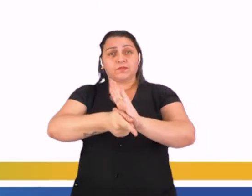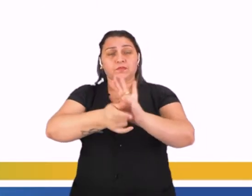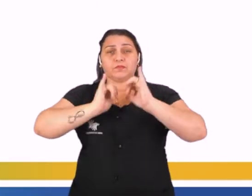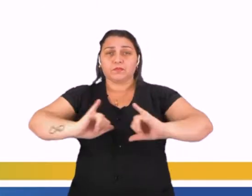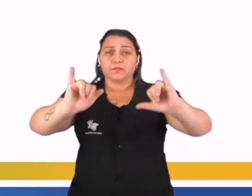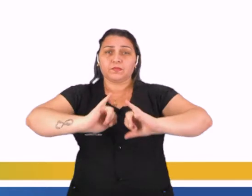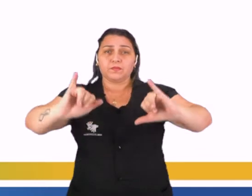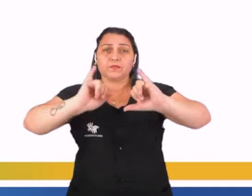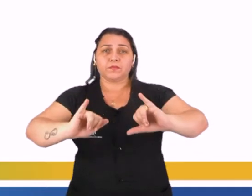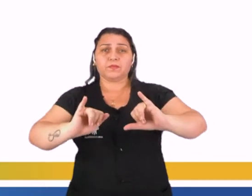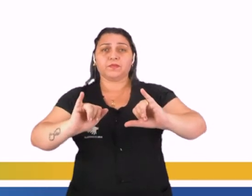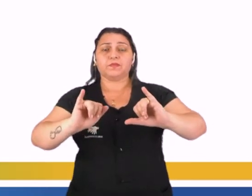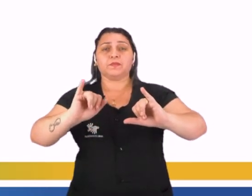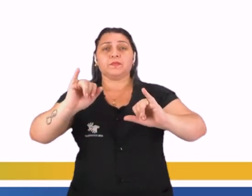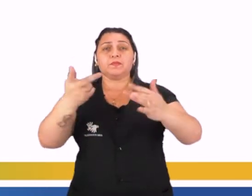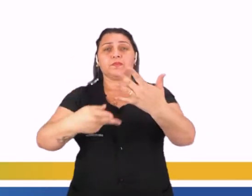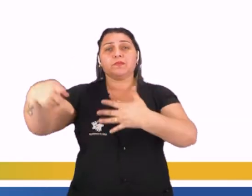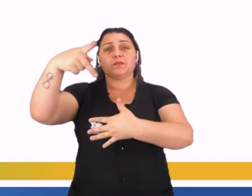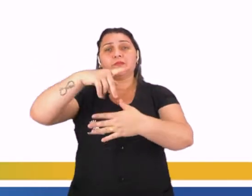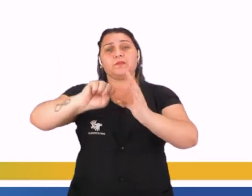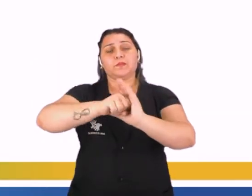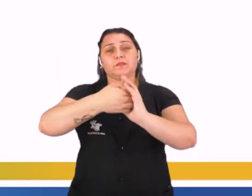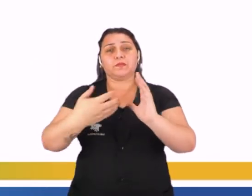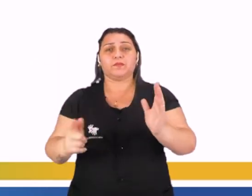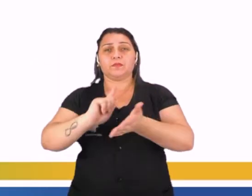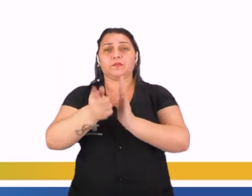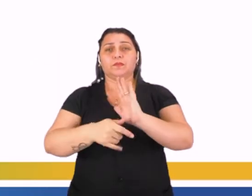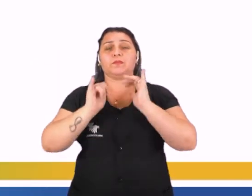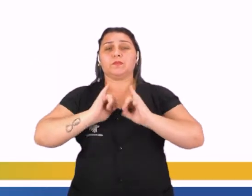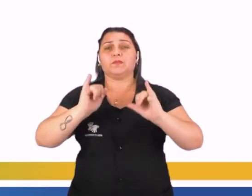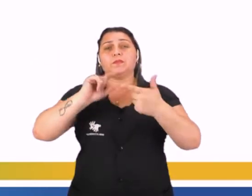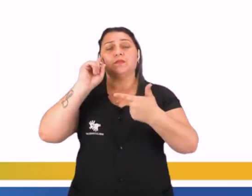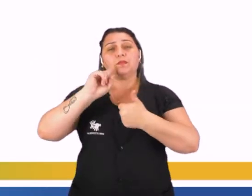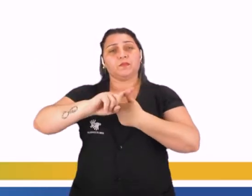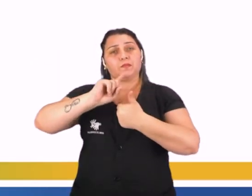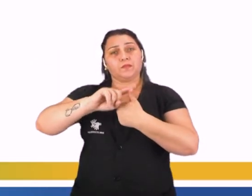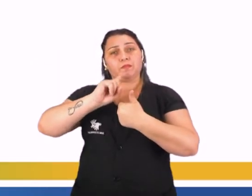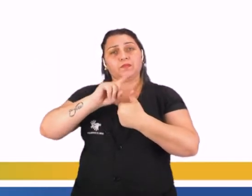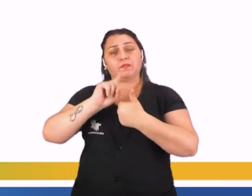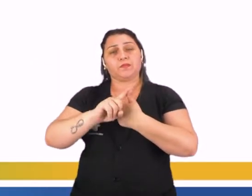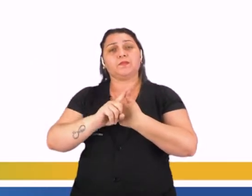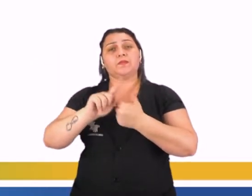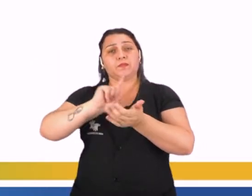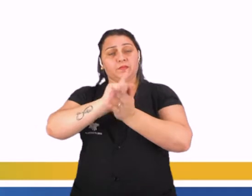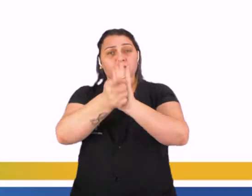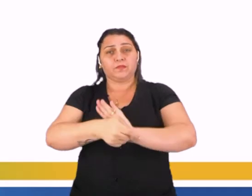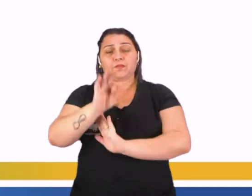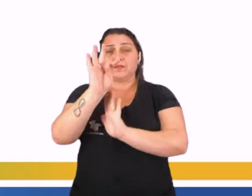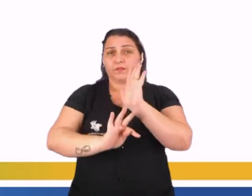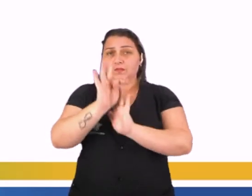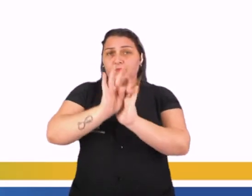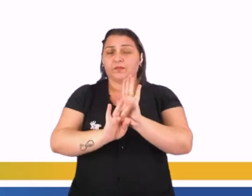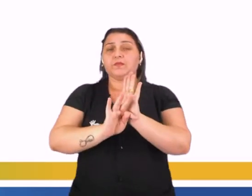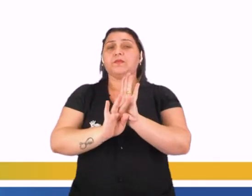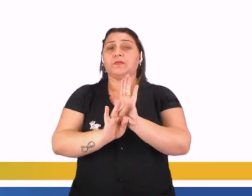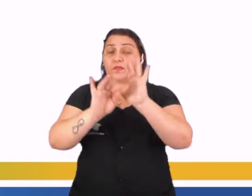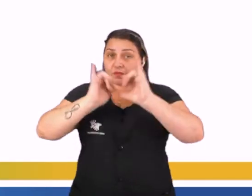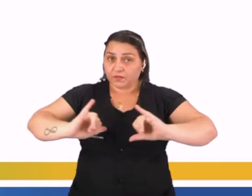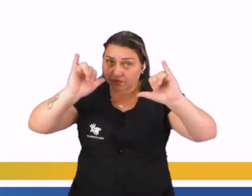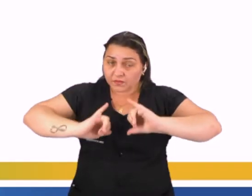sobre o funcionamento das ações do governo do estado do Acre, ou sobre o funcionamento das escolas nesse período